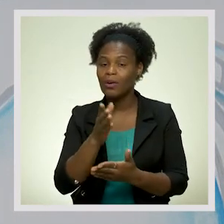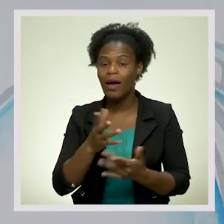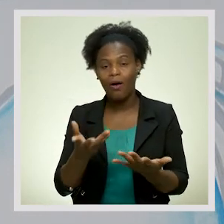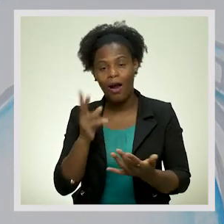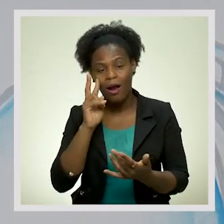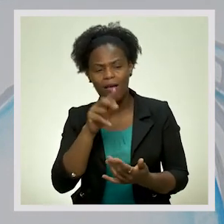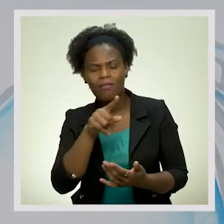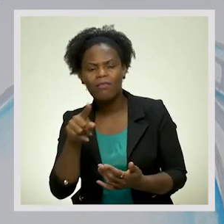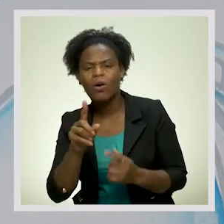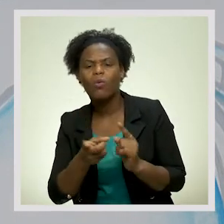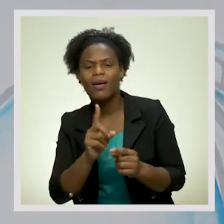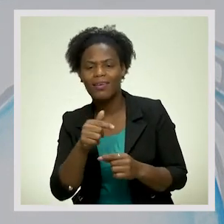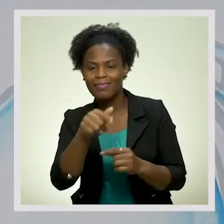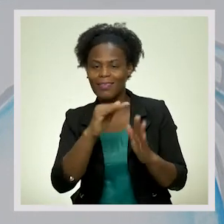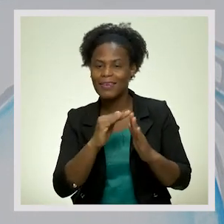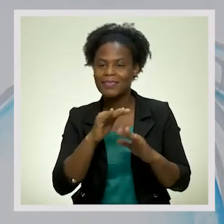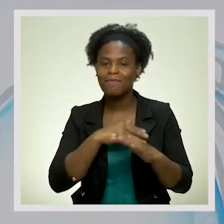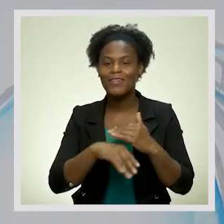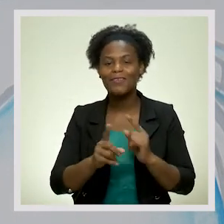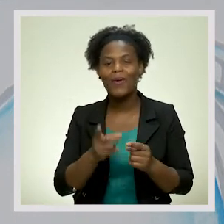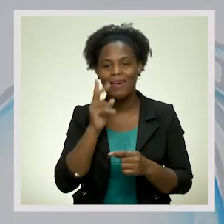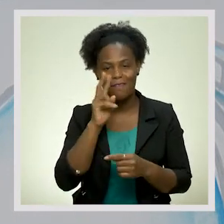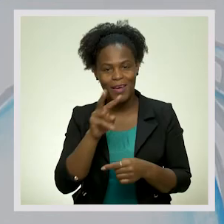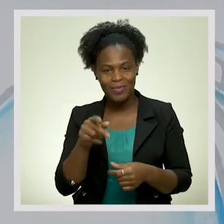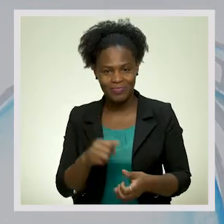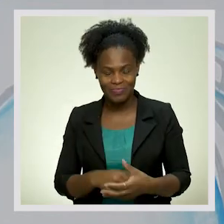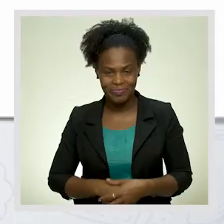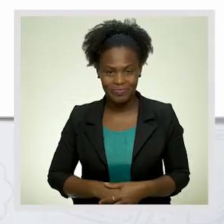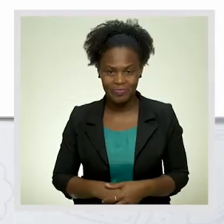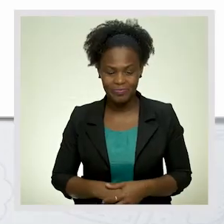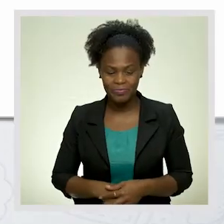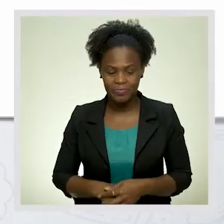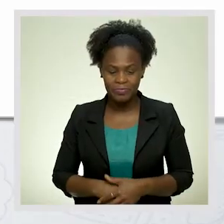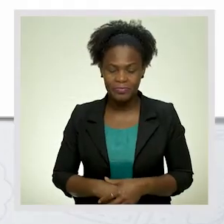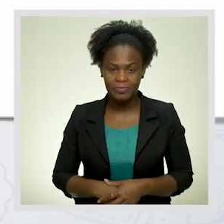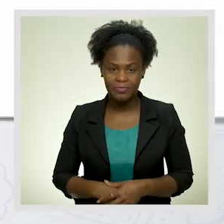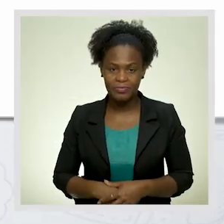continuar. E vamos ver lá o que é que vocês terão de fazer em casa. Vejam.